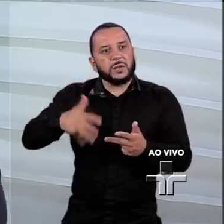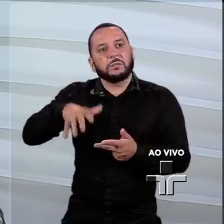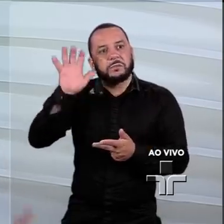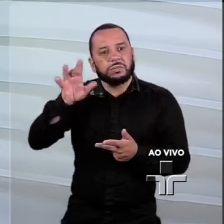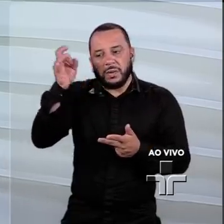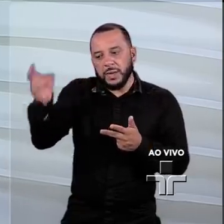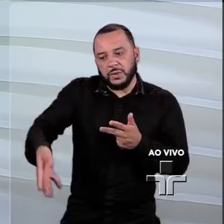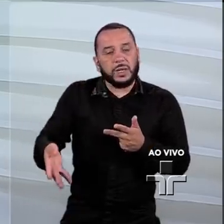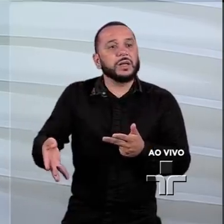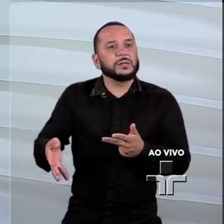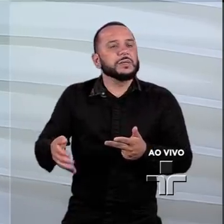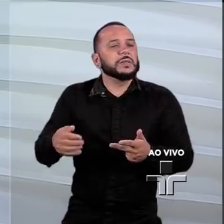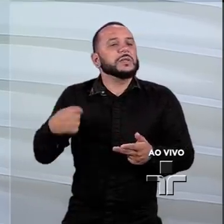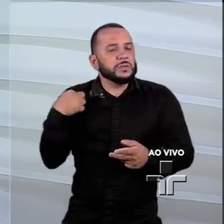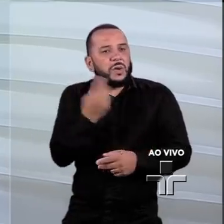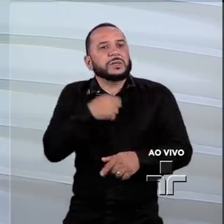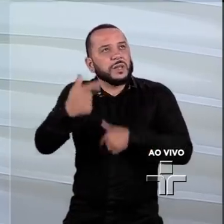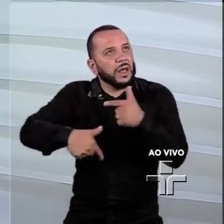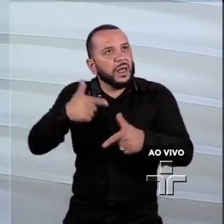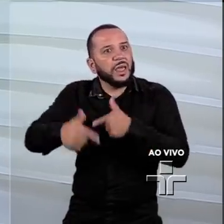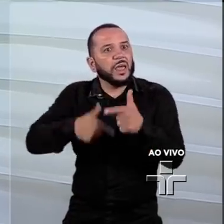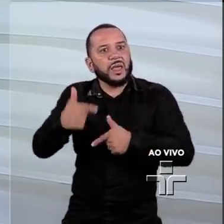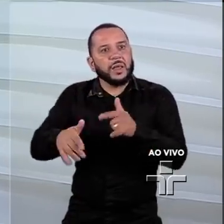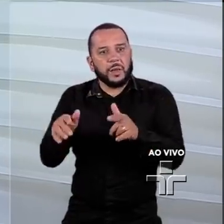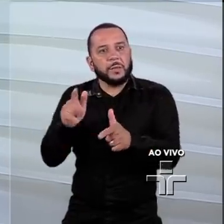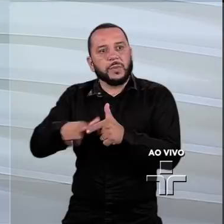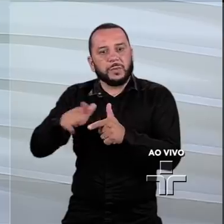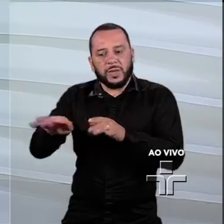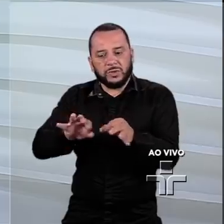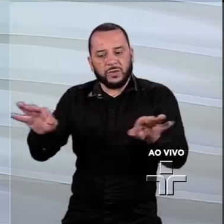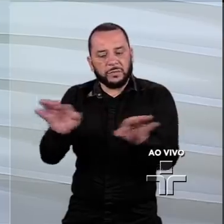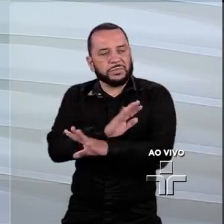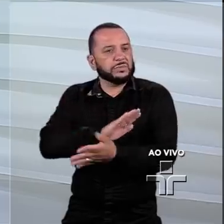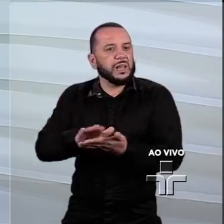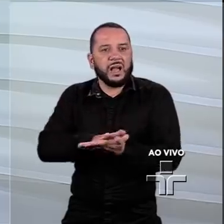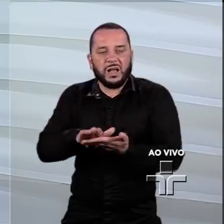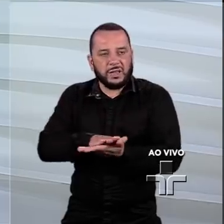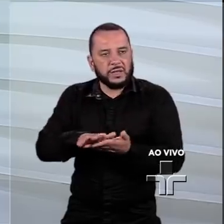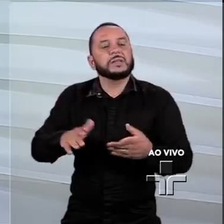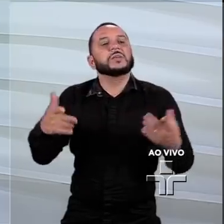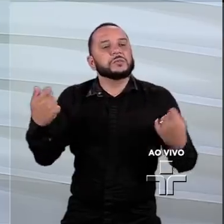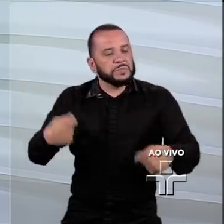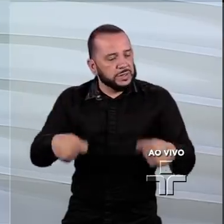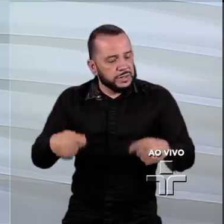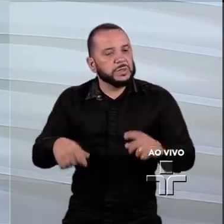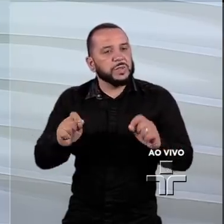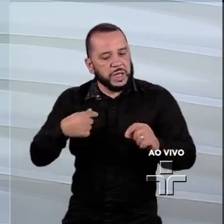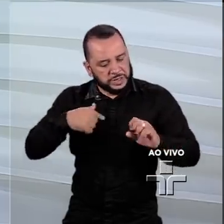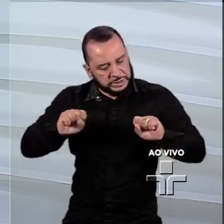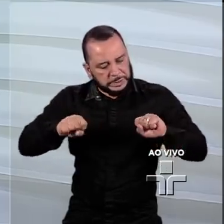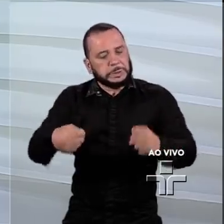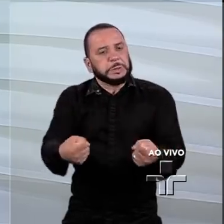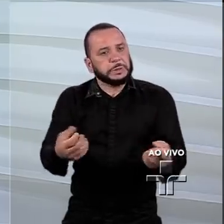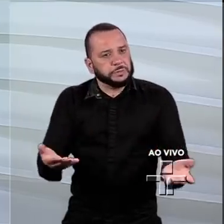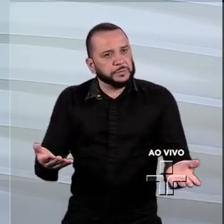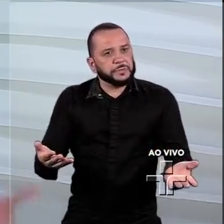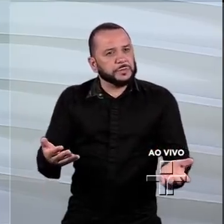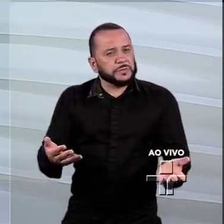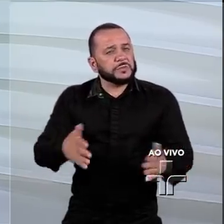nós estamos enxugando o gelo. Então, a gente precisa, de uma vez por todas, cortar esse ciclo, porque muitas vezes a gente